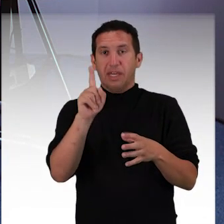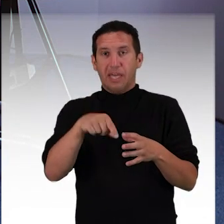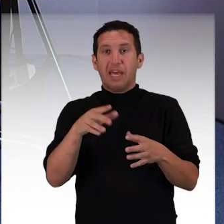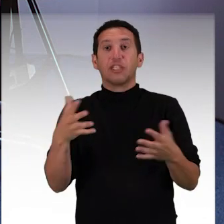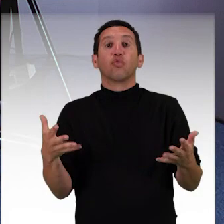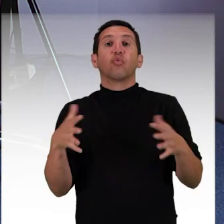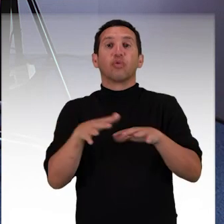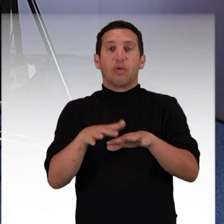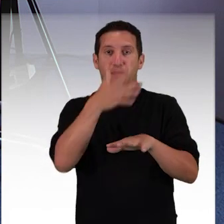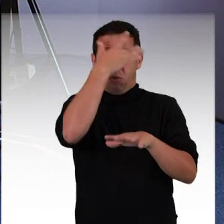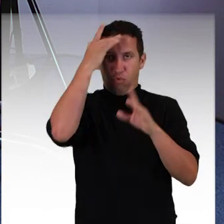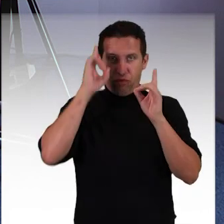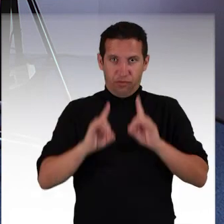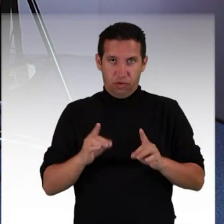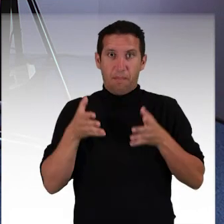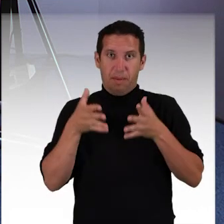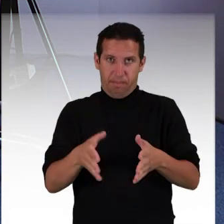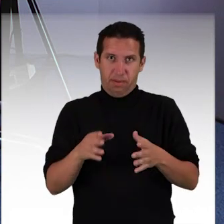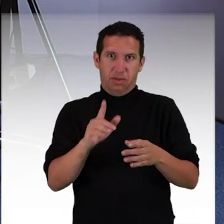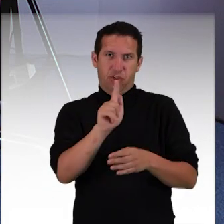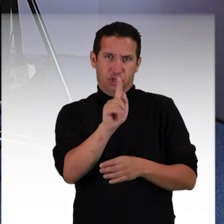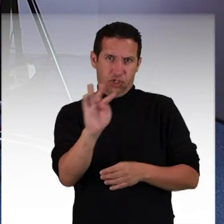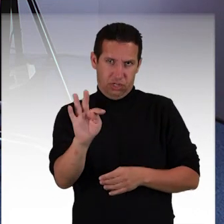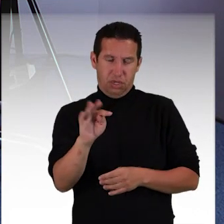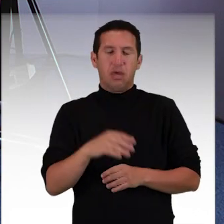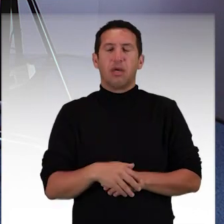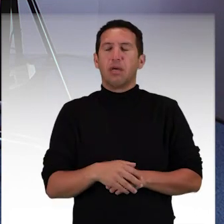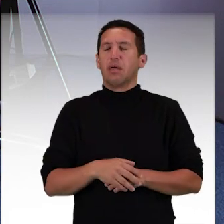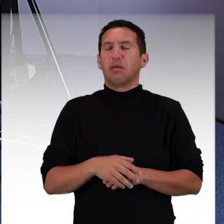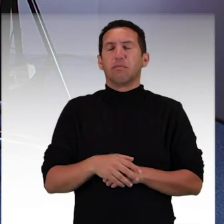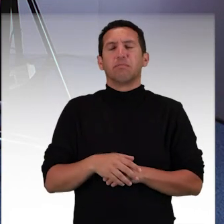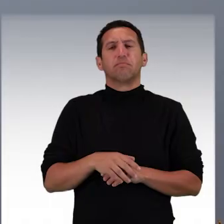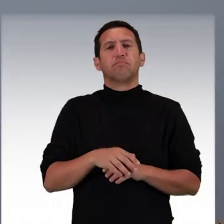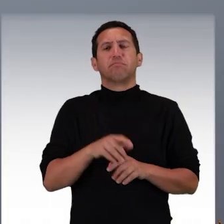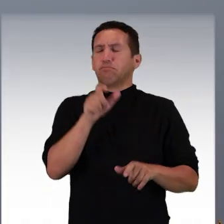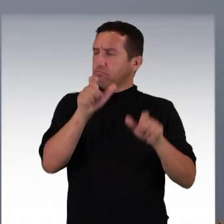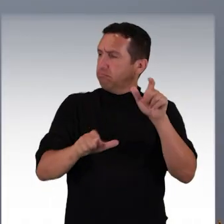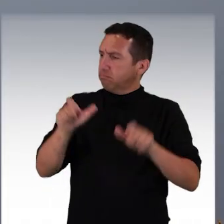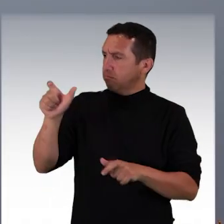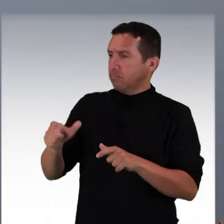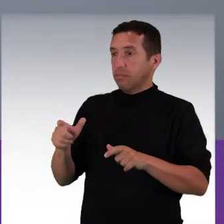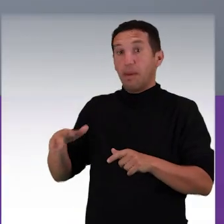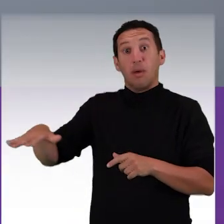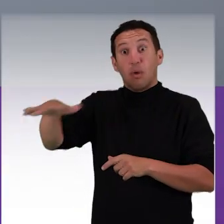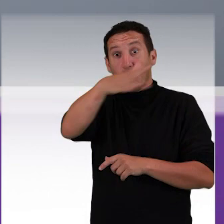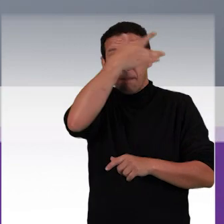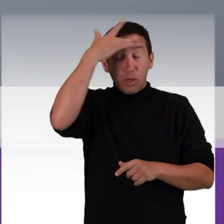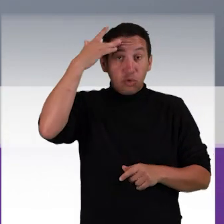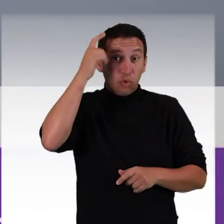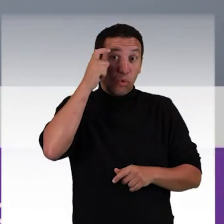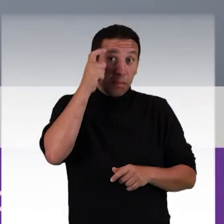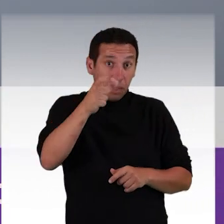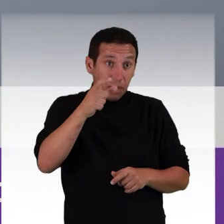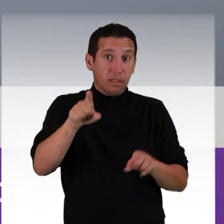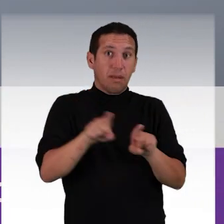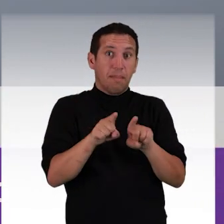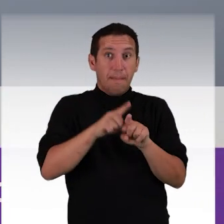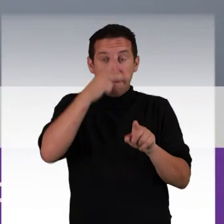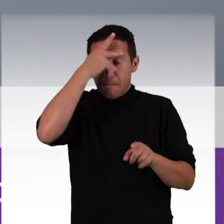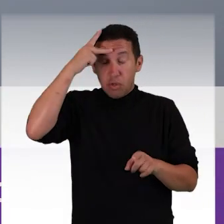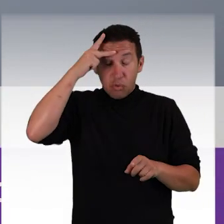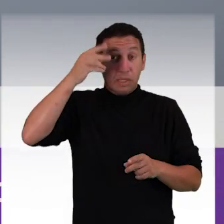trabalho de inclusão das pessoas com deficiência um grupo de trabalho com pessoas